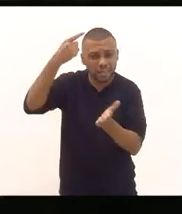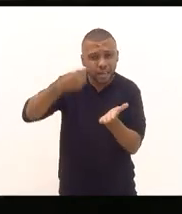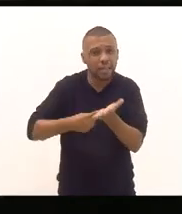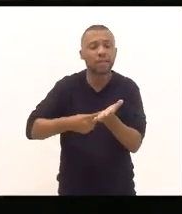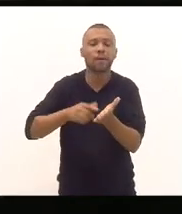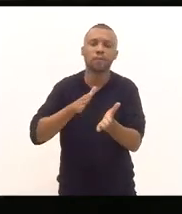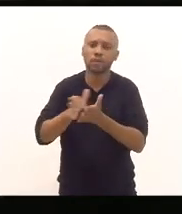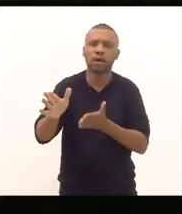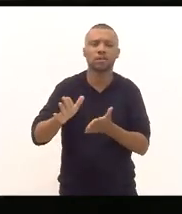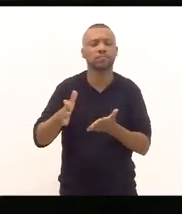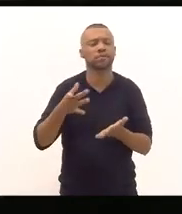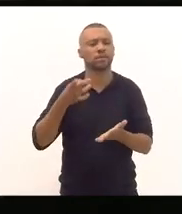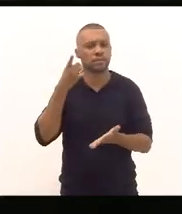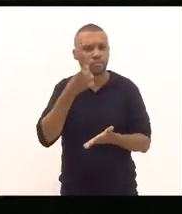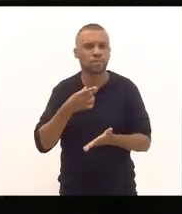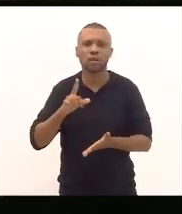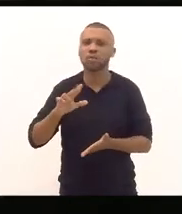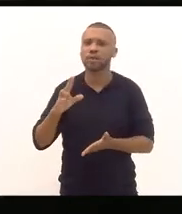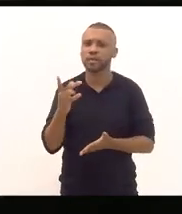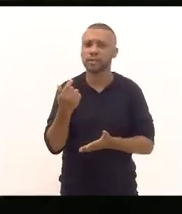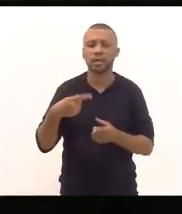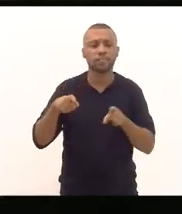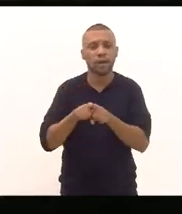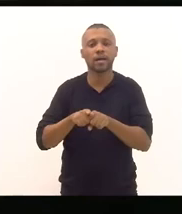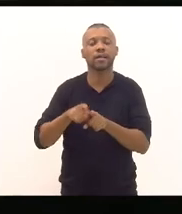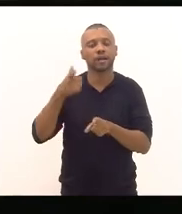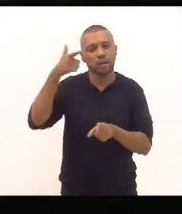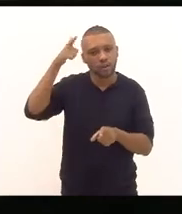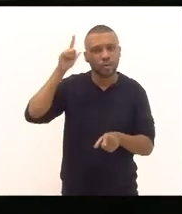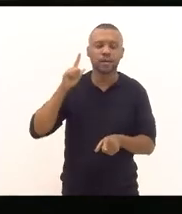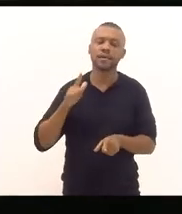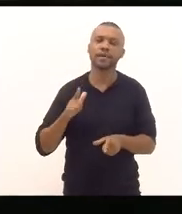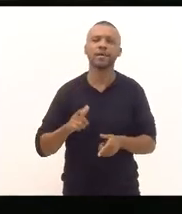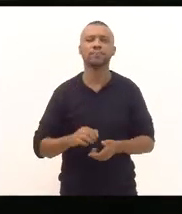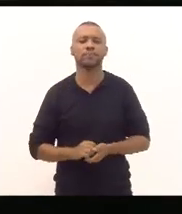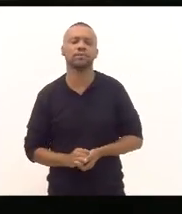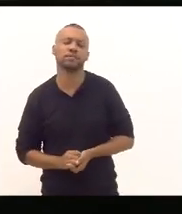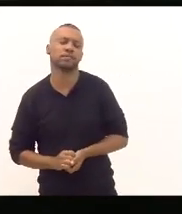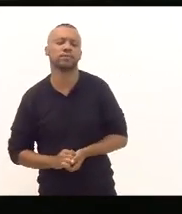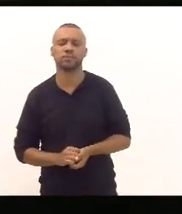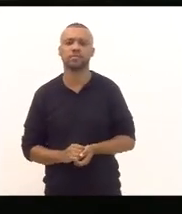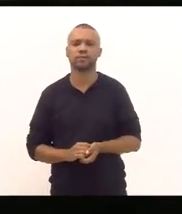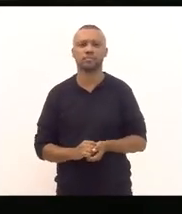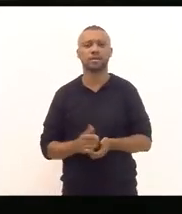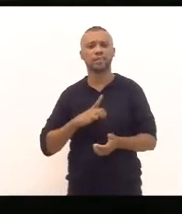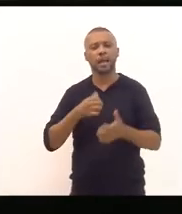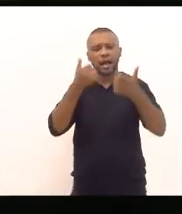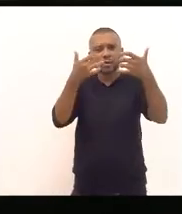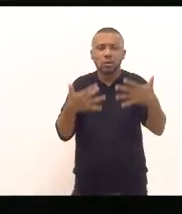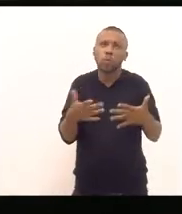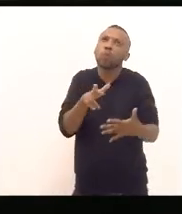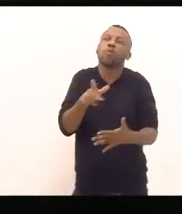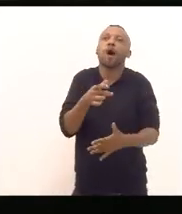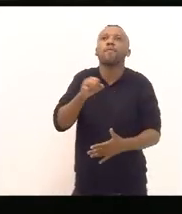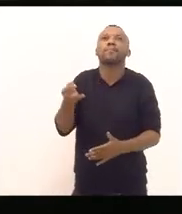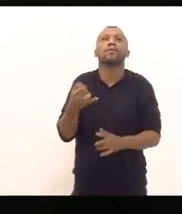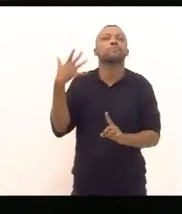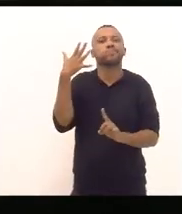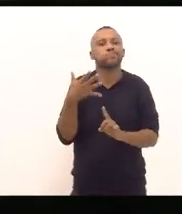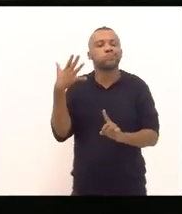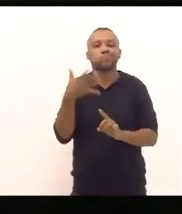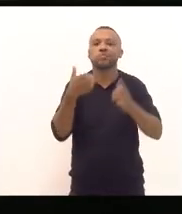deputada Lucinha deputados pau e aqui eu tenho aqui a gente quer tirar da lei que eu não farei uso da